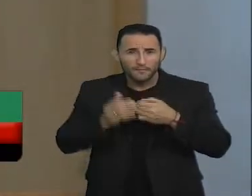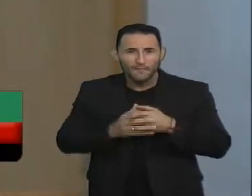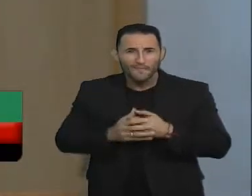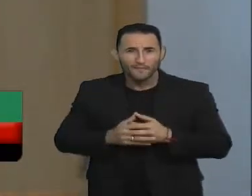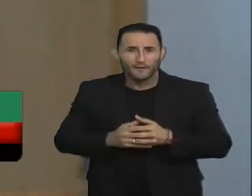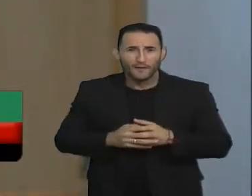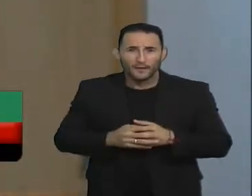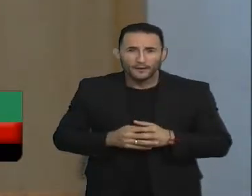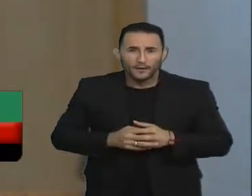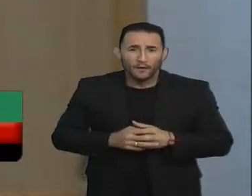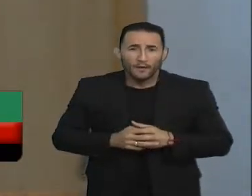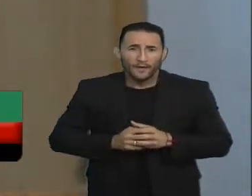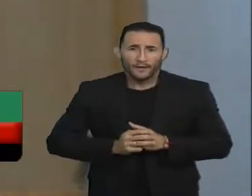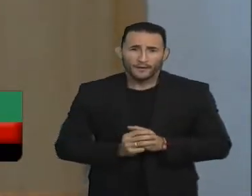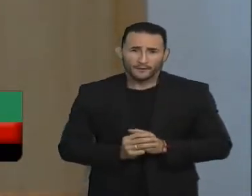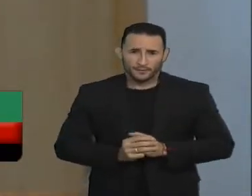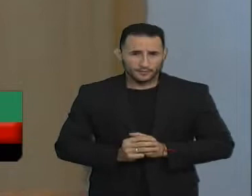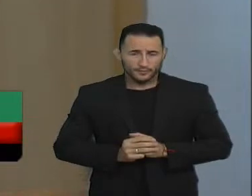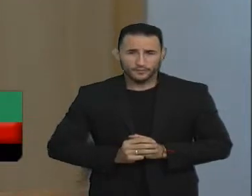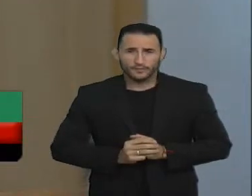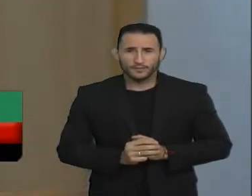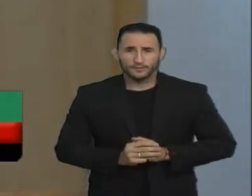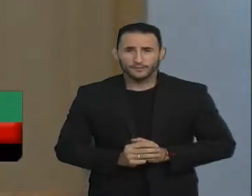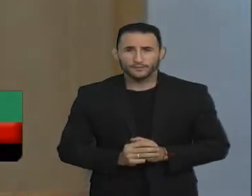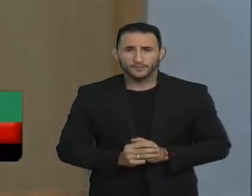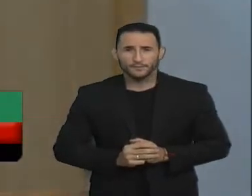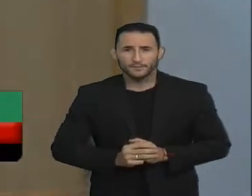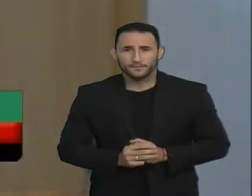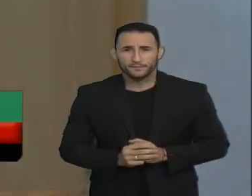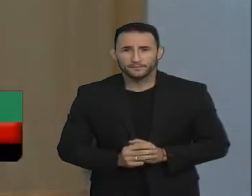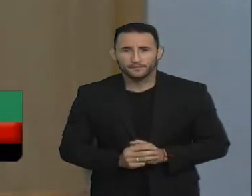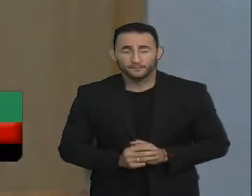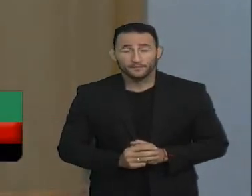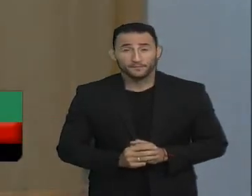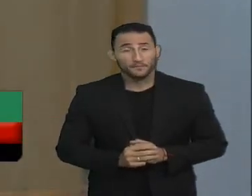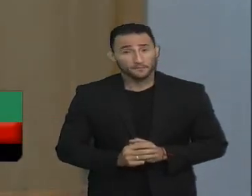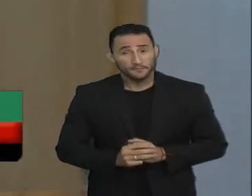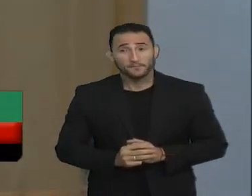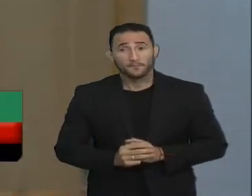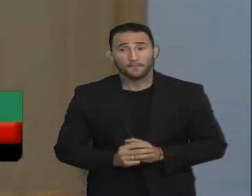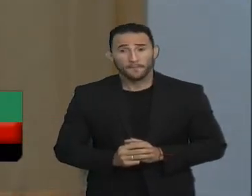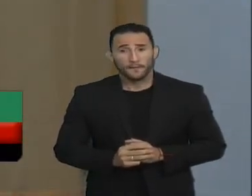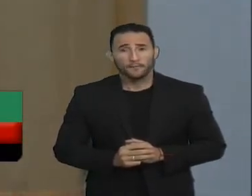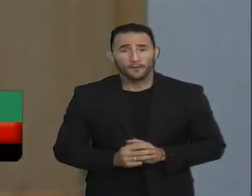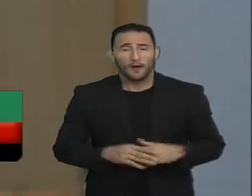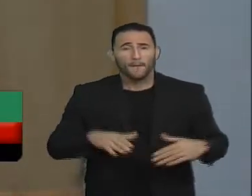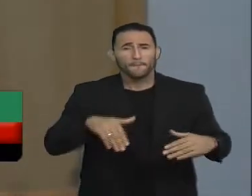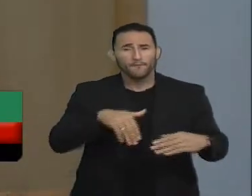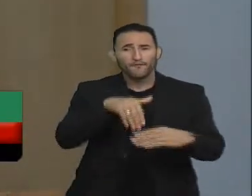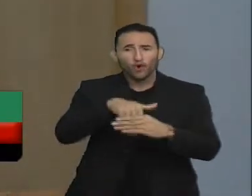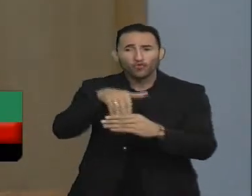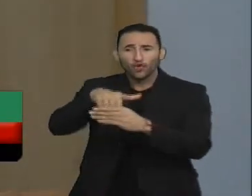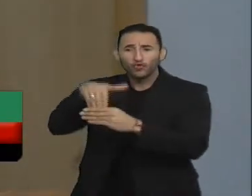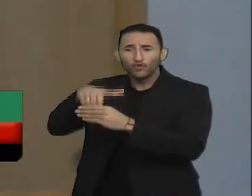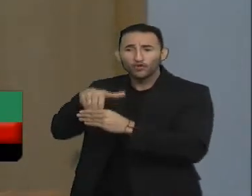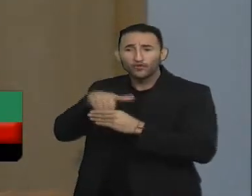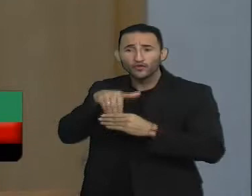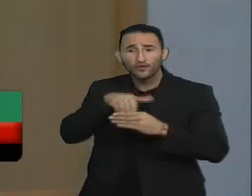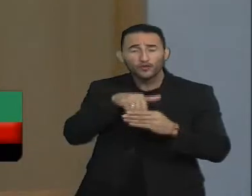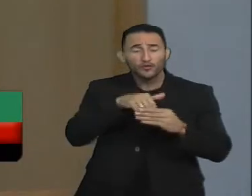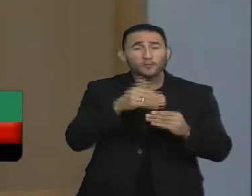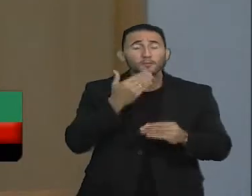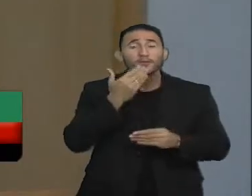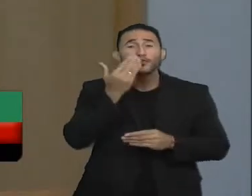Aumente o microfone da vereadora. Foi muito voto pedindo no domingo para a nossa